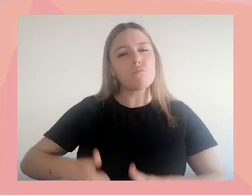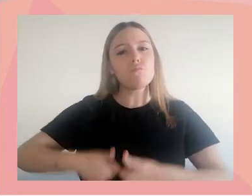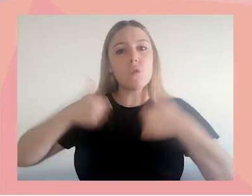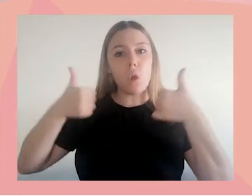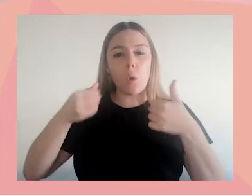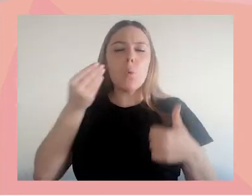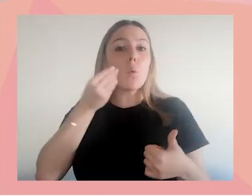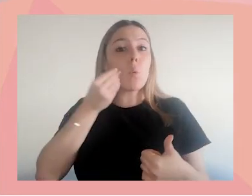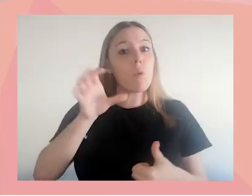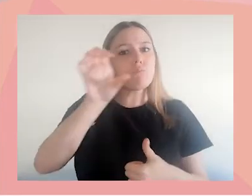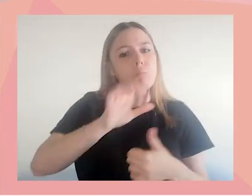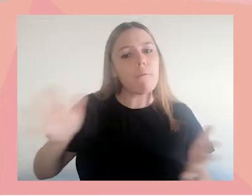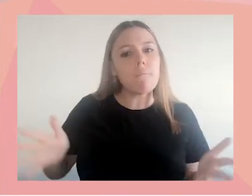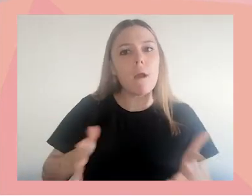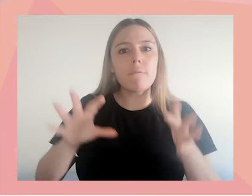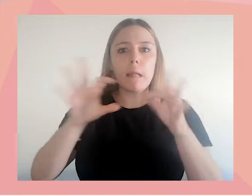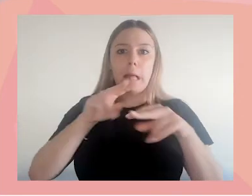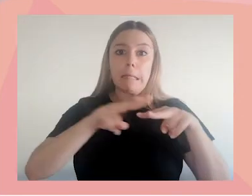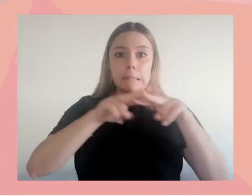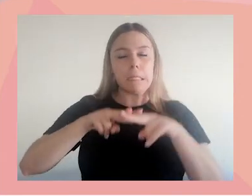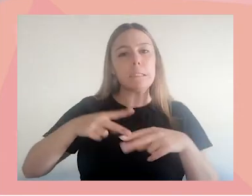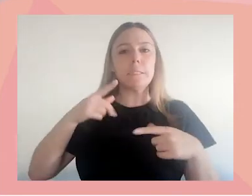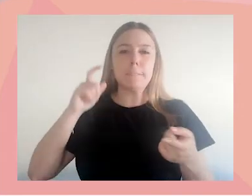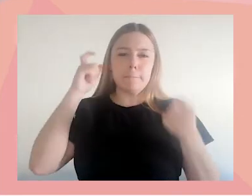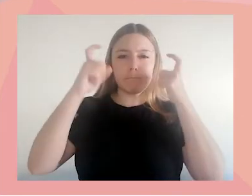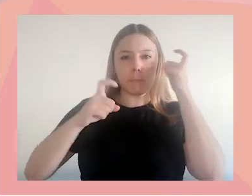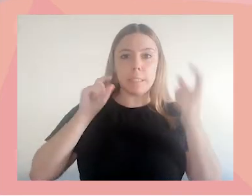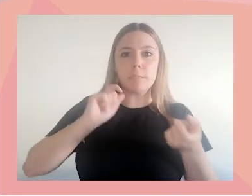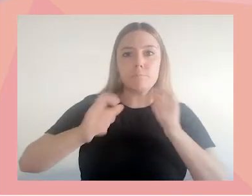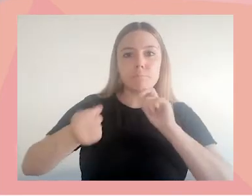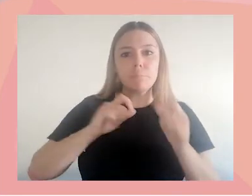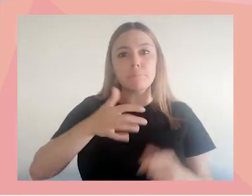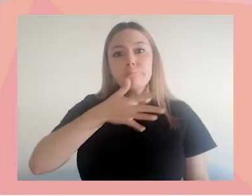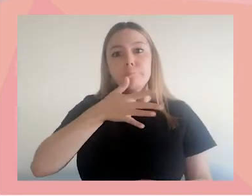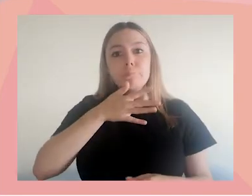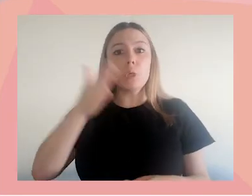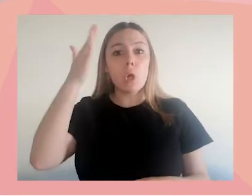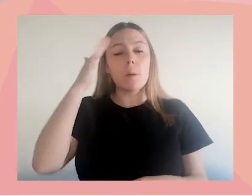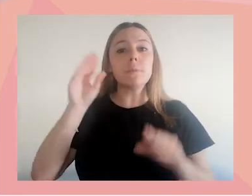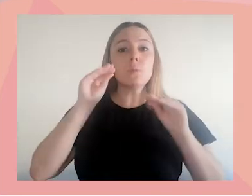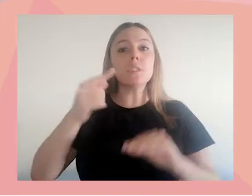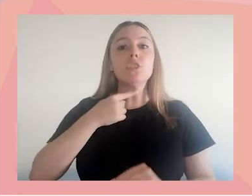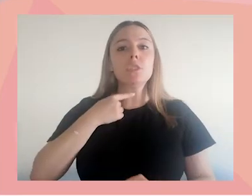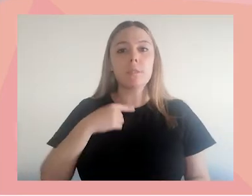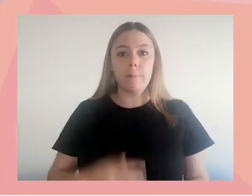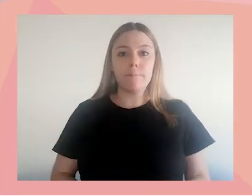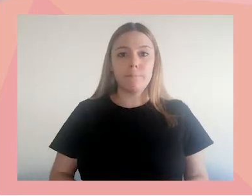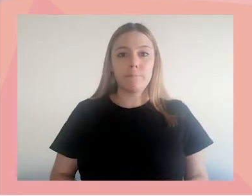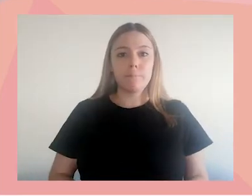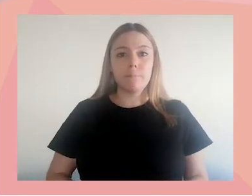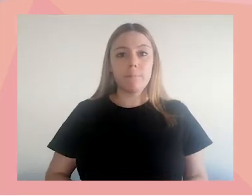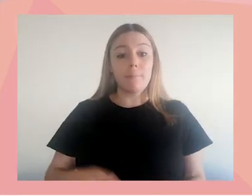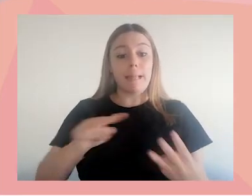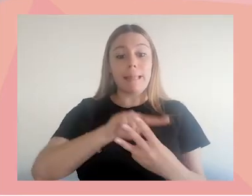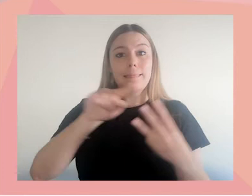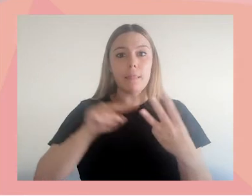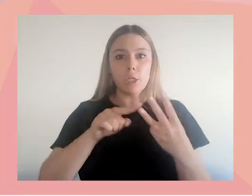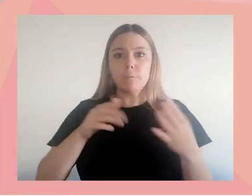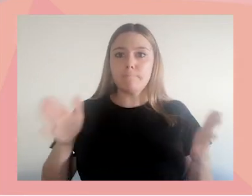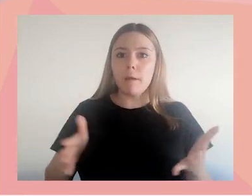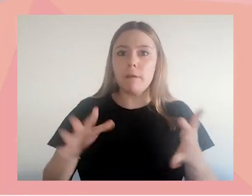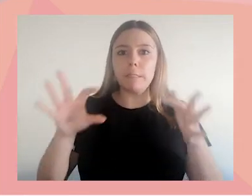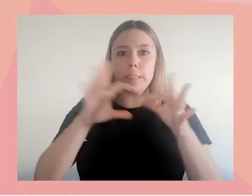docentes através do enriquecimento das capacidades de análise crítica, do discurso e das competências de ensino digital. São três os